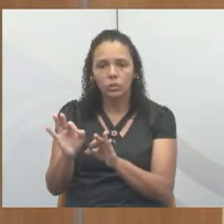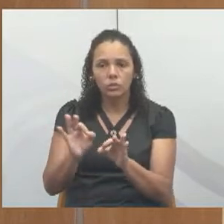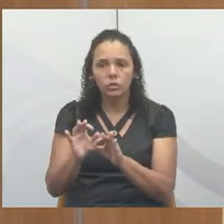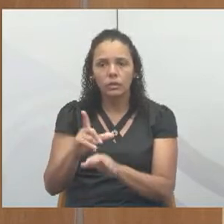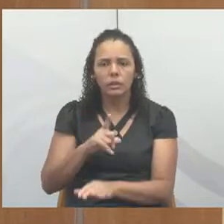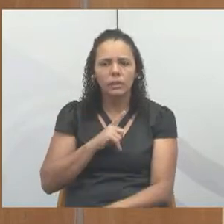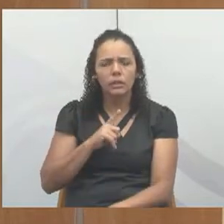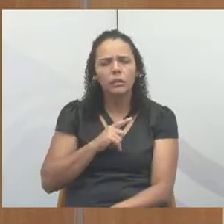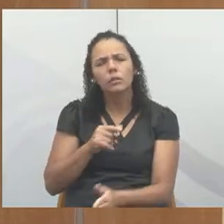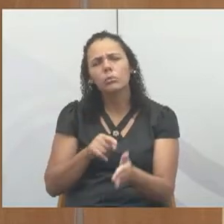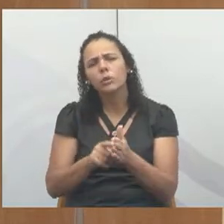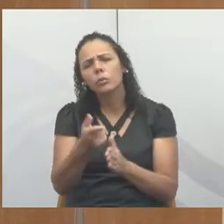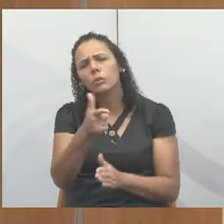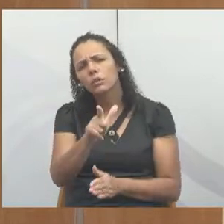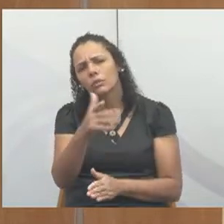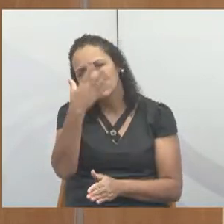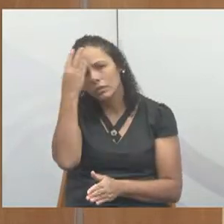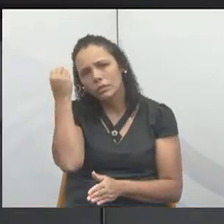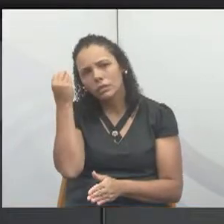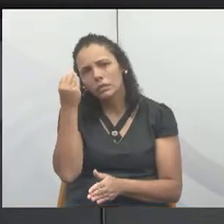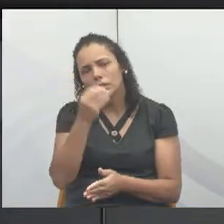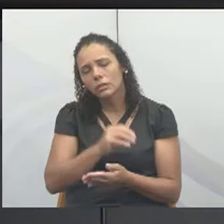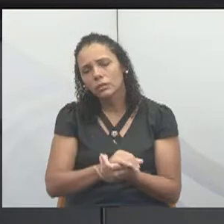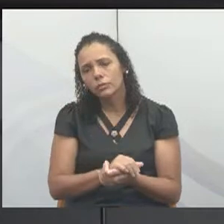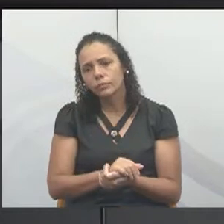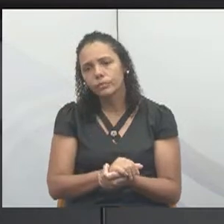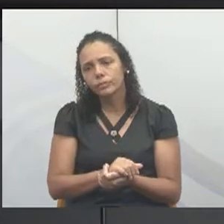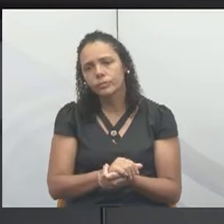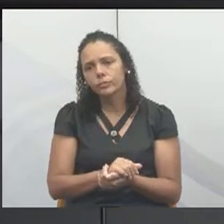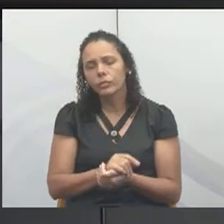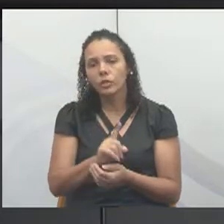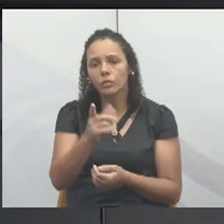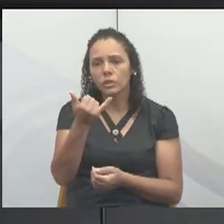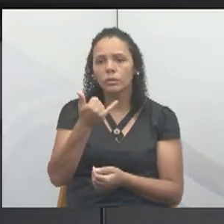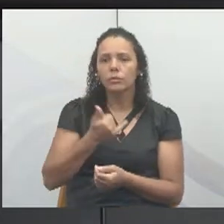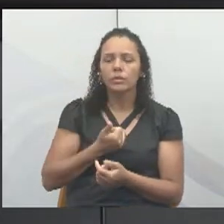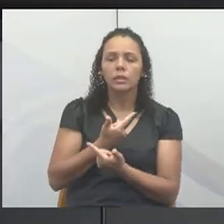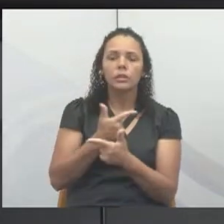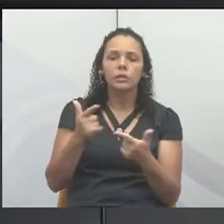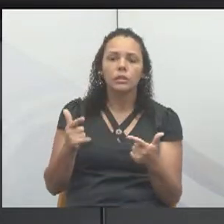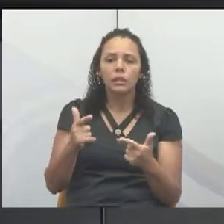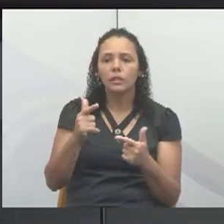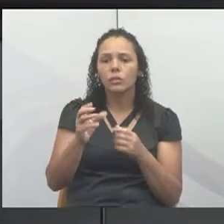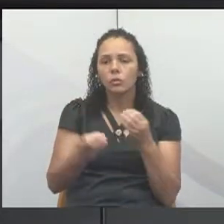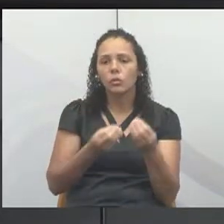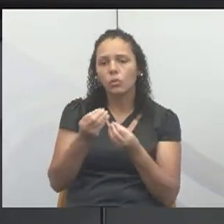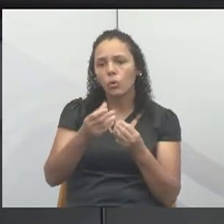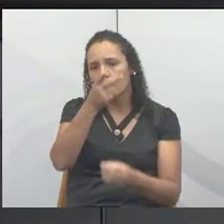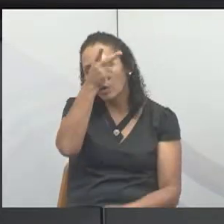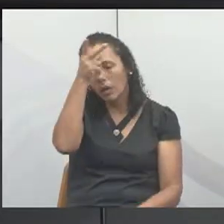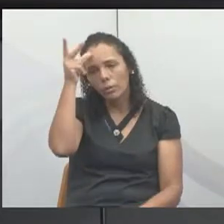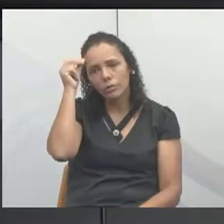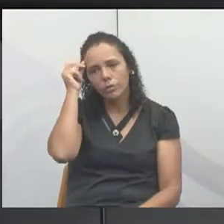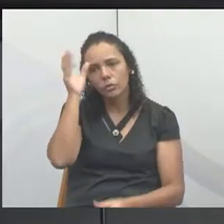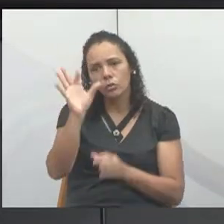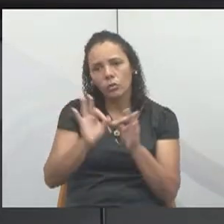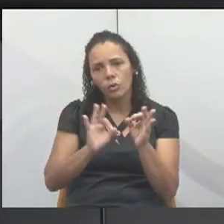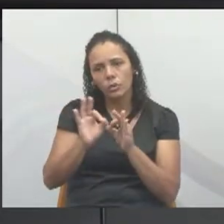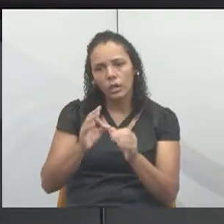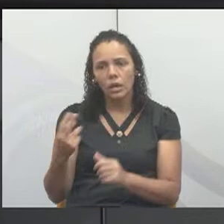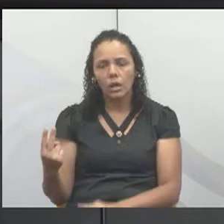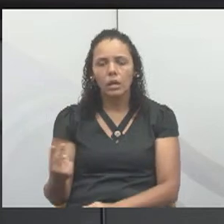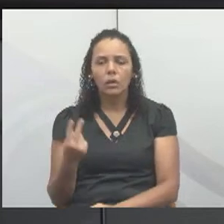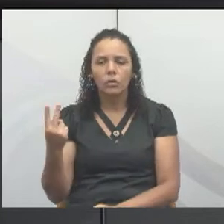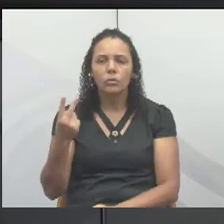E qual que era a sua outra pergunta? Não lembro. Você disse que não existe nenhuma forma da prefeitura controlar o valor que é enviado ao SAI. O SAI, então,